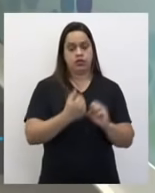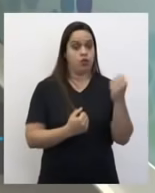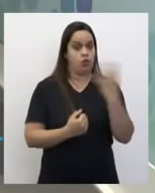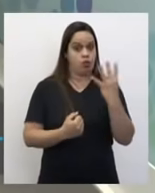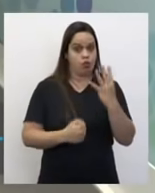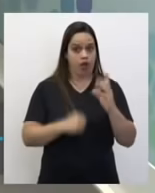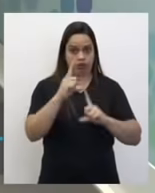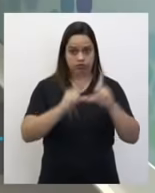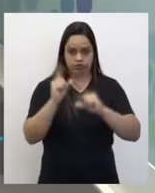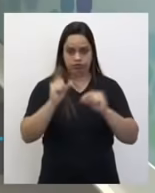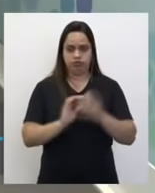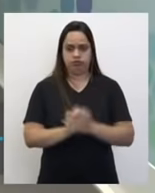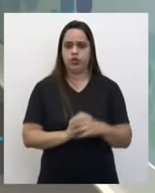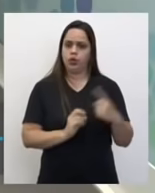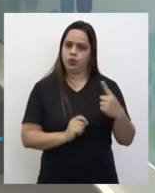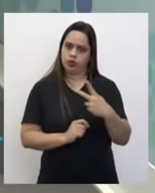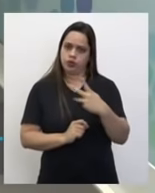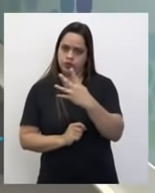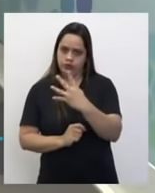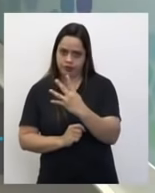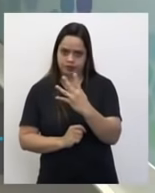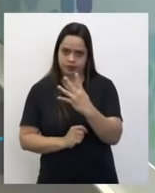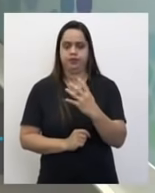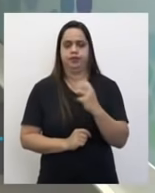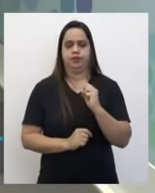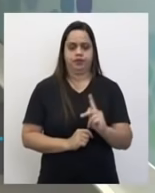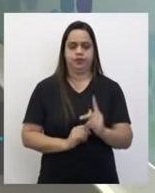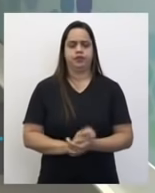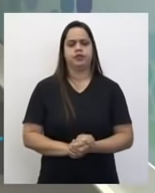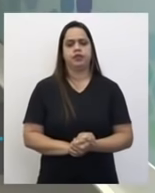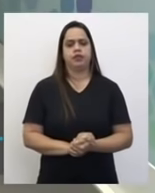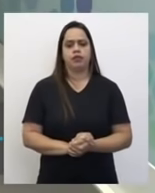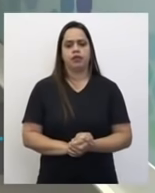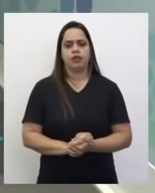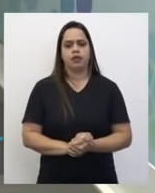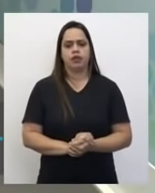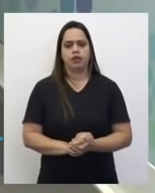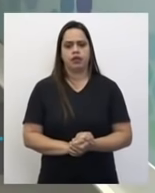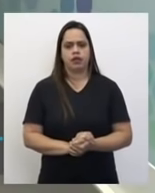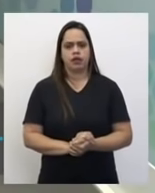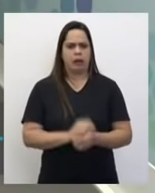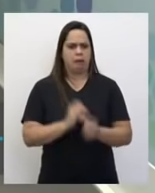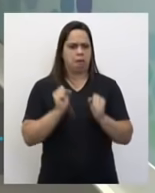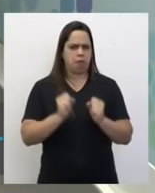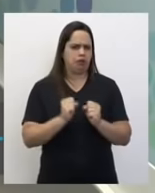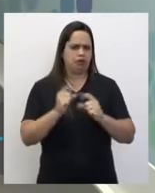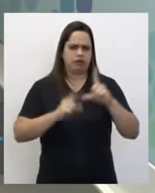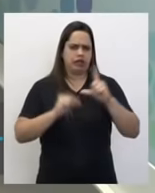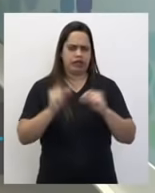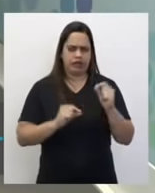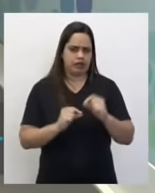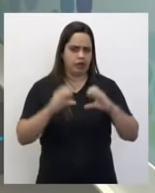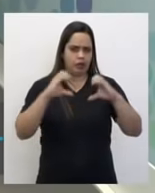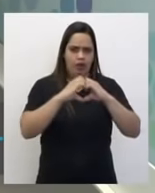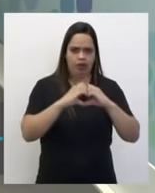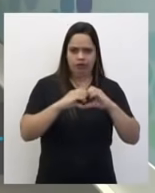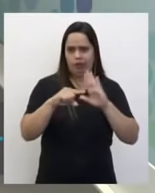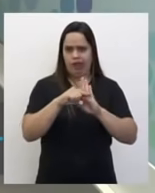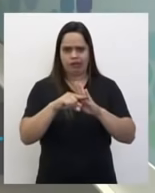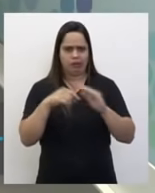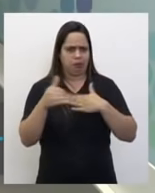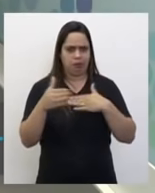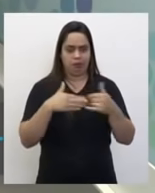três, 4, tá? Pode ser com estrelinha, coração, tracinho, não importa,